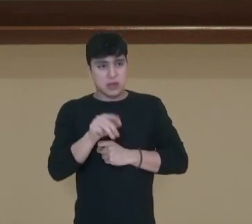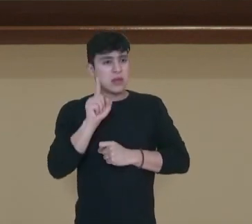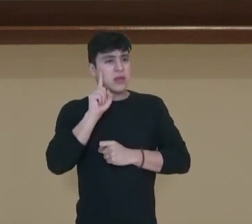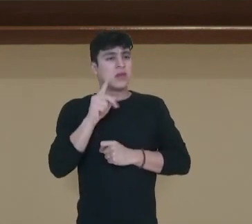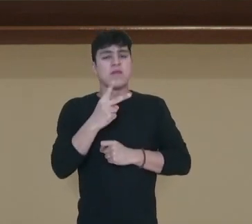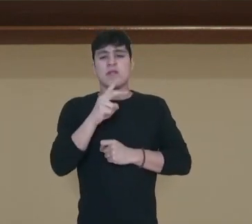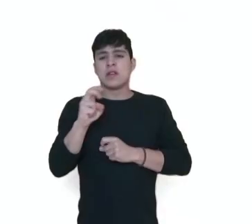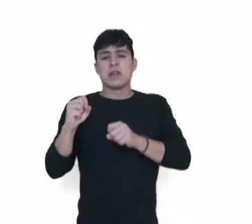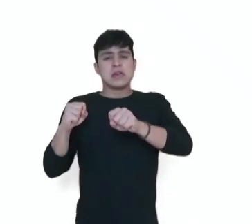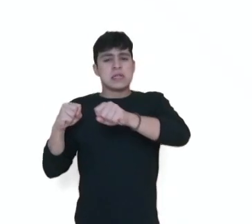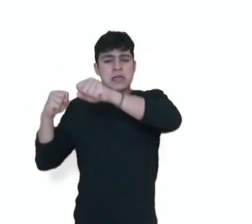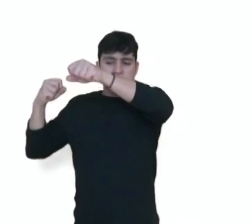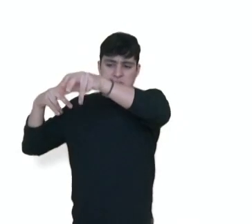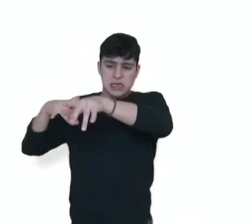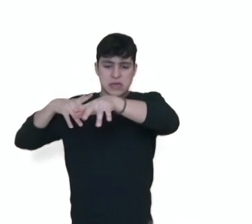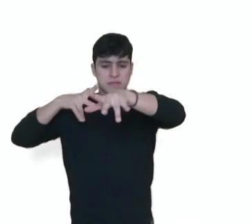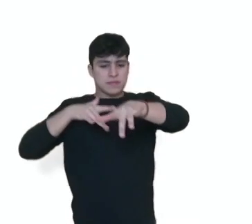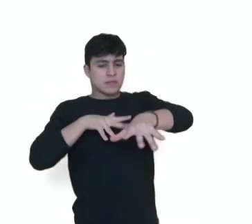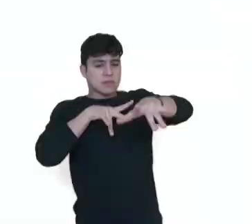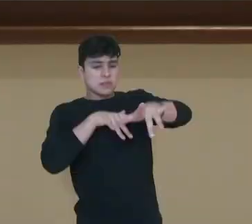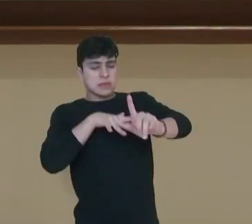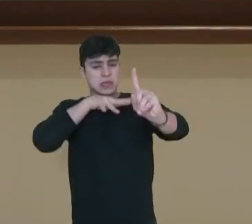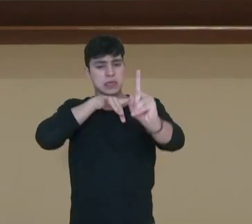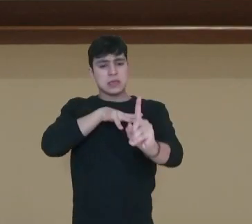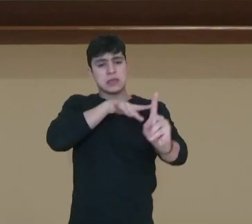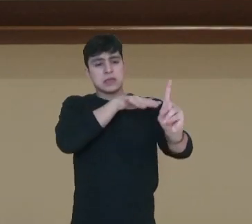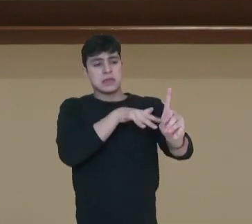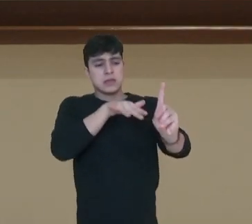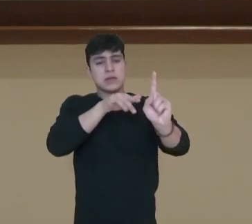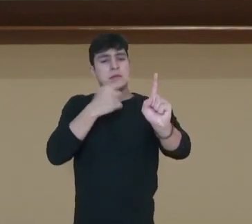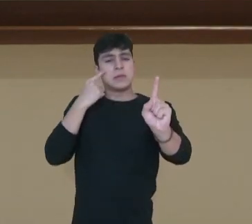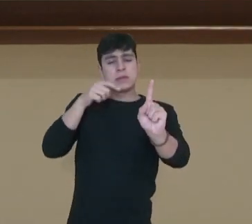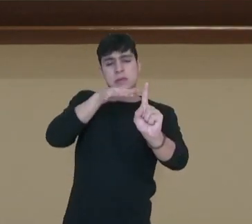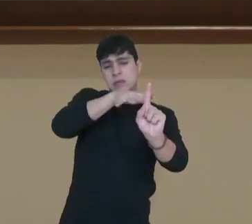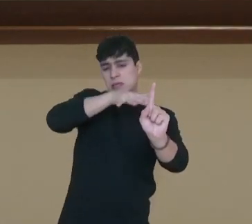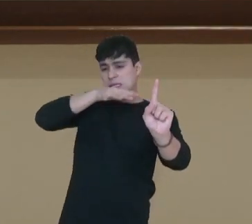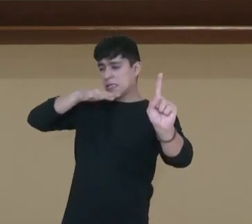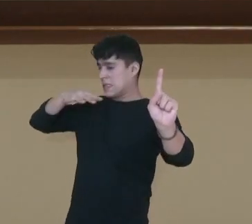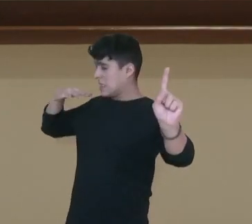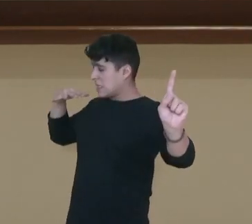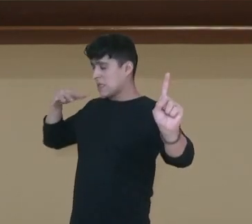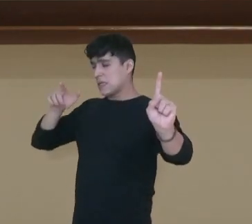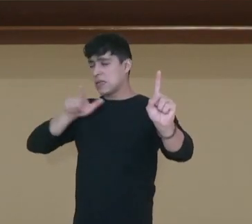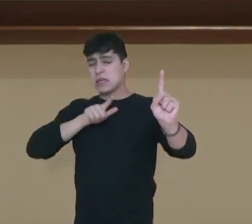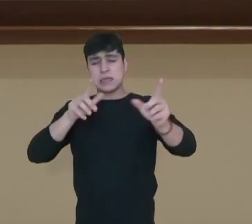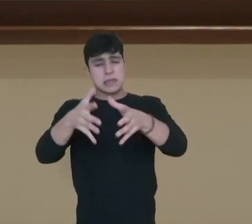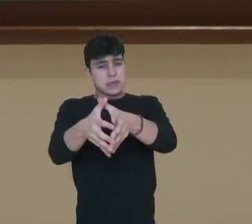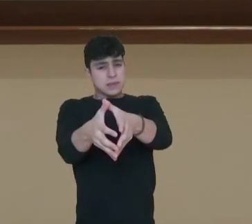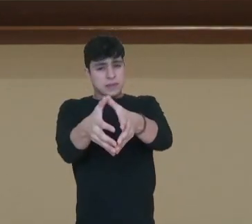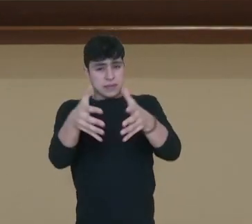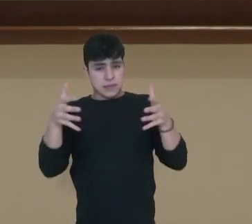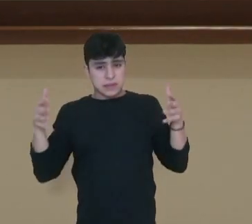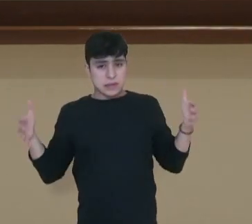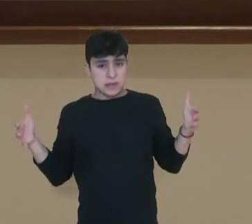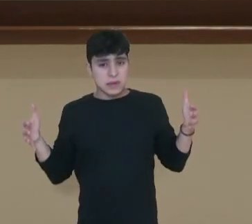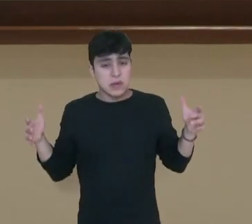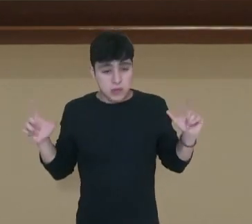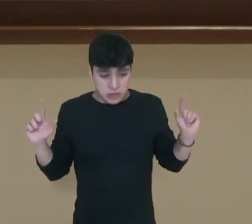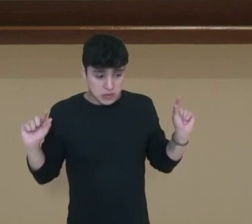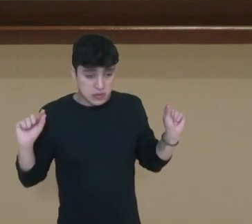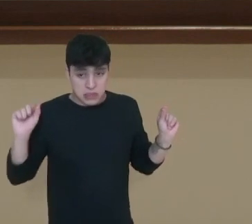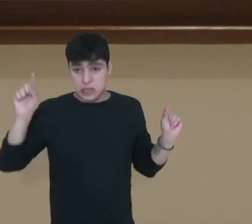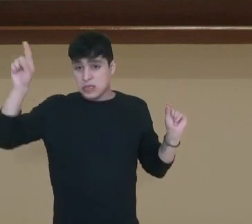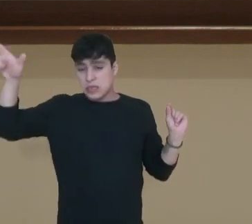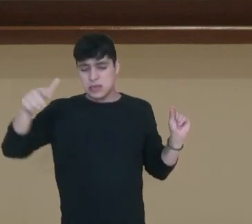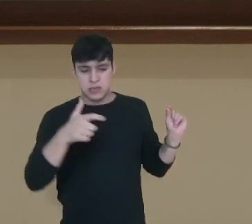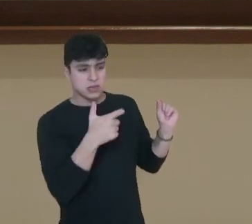atrair uma multidão. Inicialmente, a gente vai ver que essa multidão ela vai tomar proporções gigantescas, proporções que os britânicos